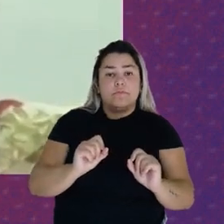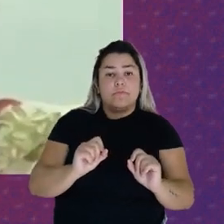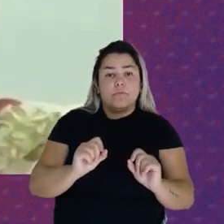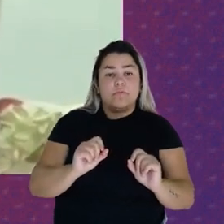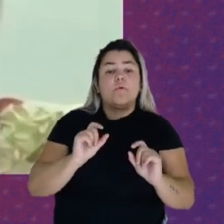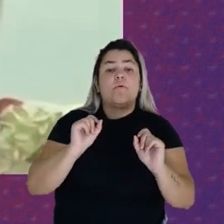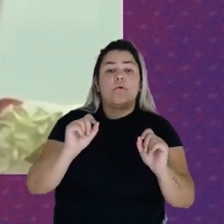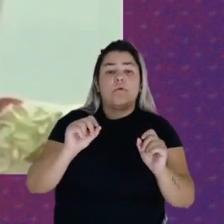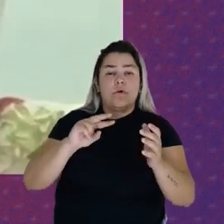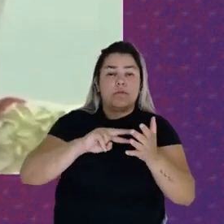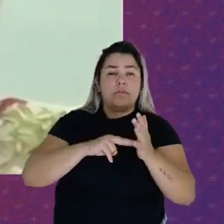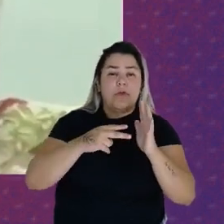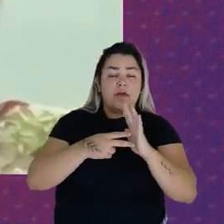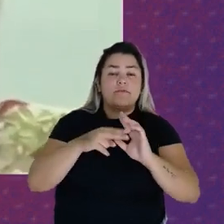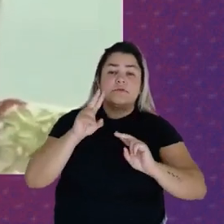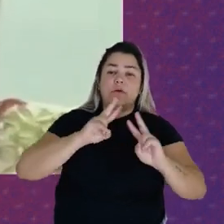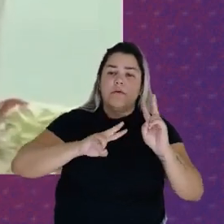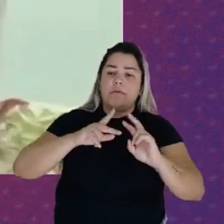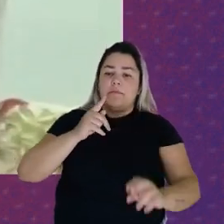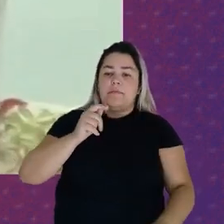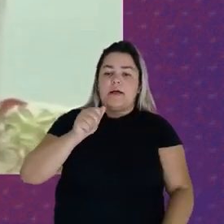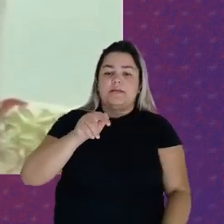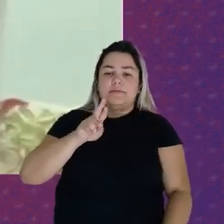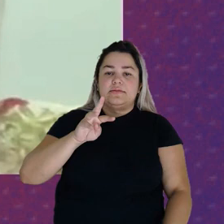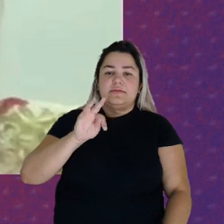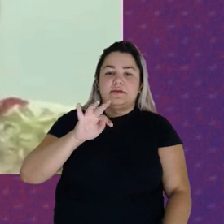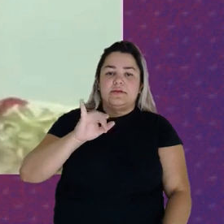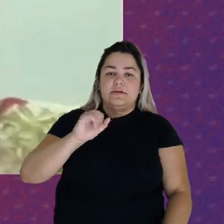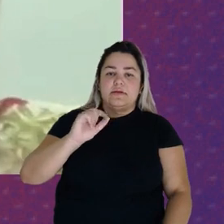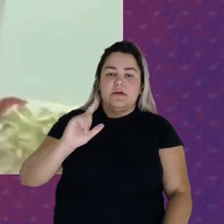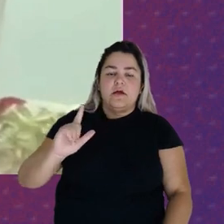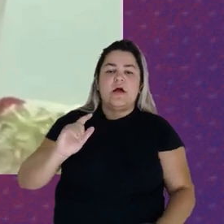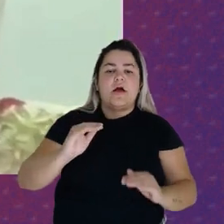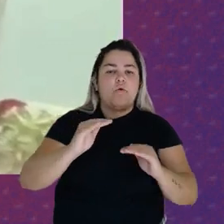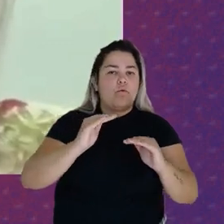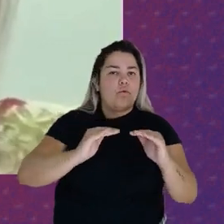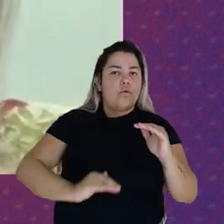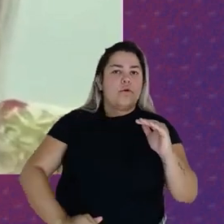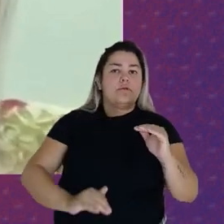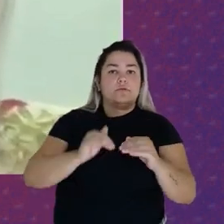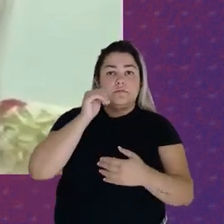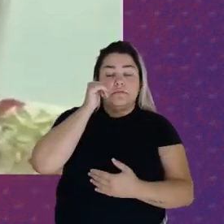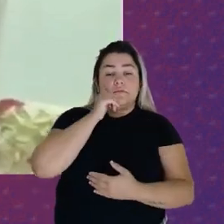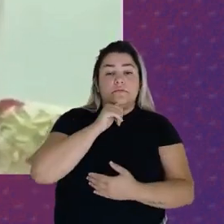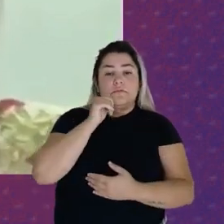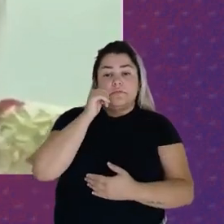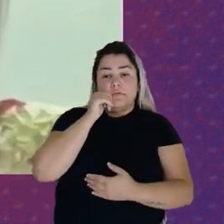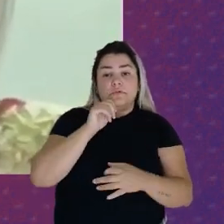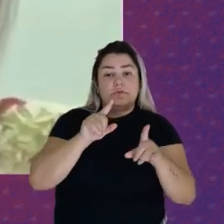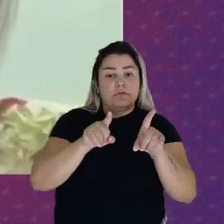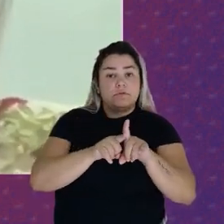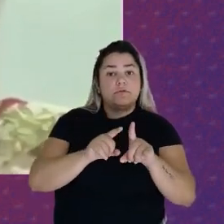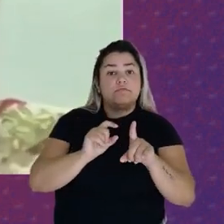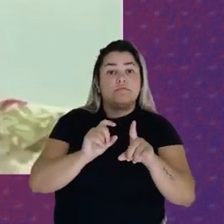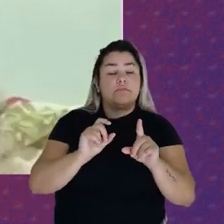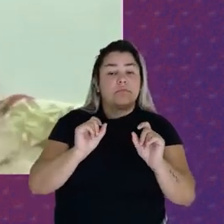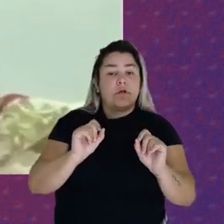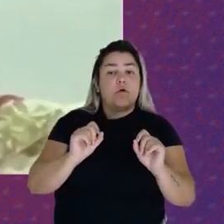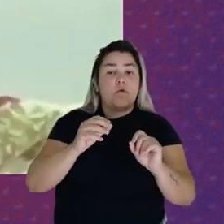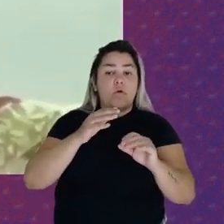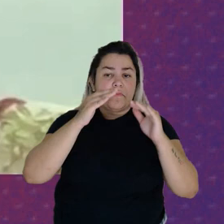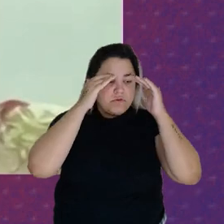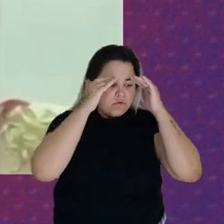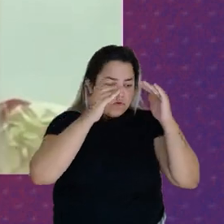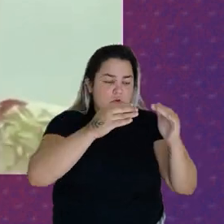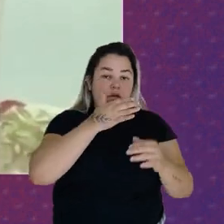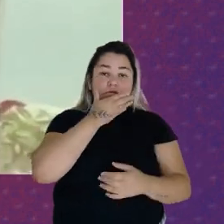visão patriarcal? É a visão que inferioriza as mulheres e tenta subordiná-las aos homens. Isso,